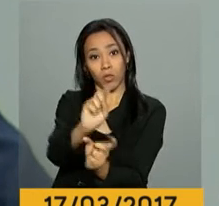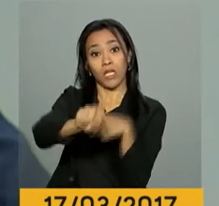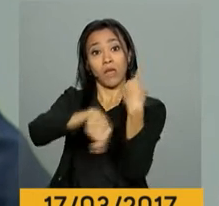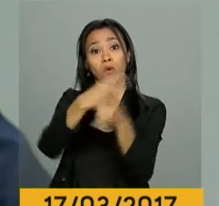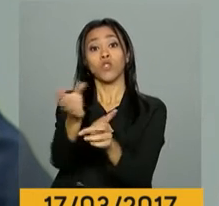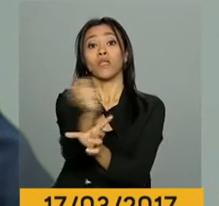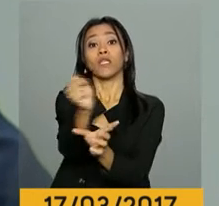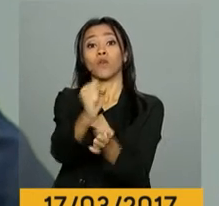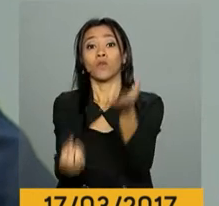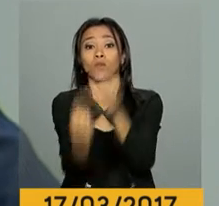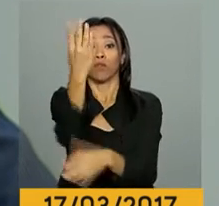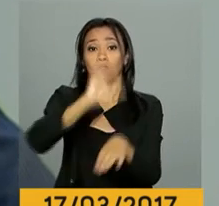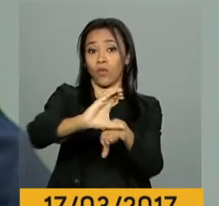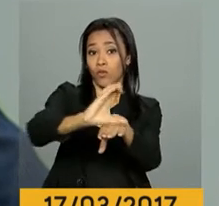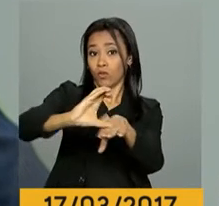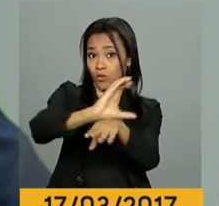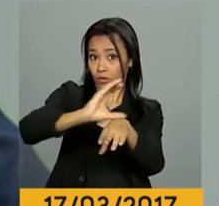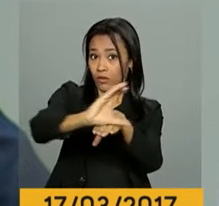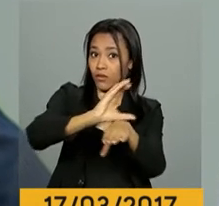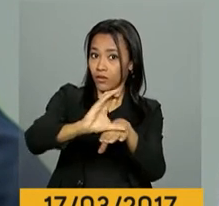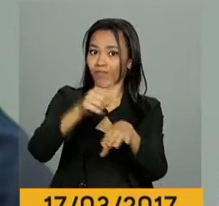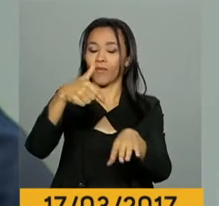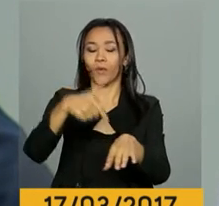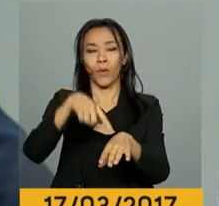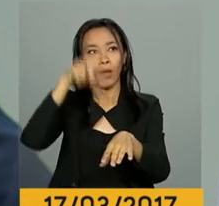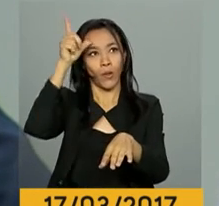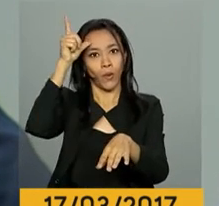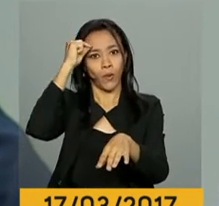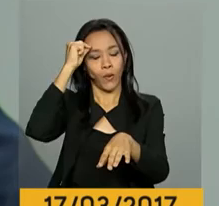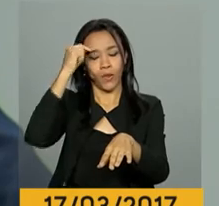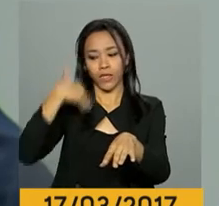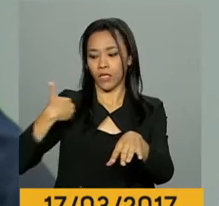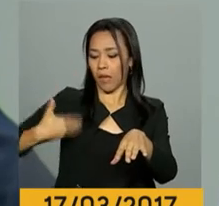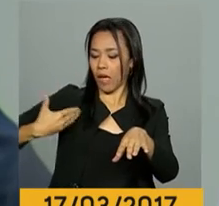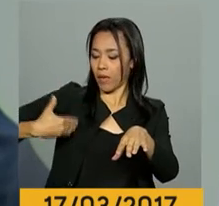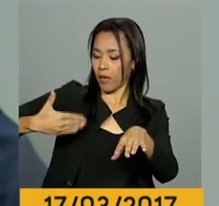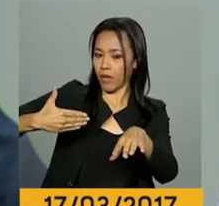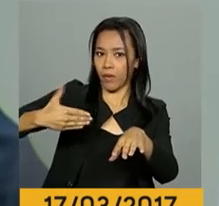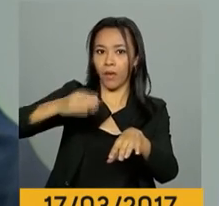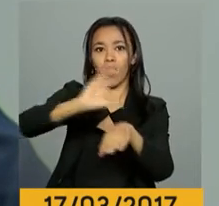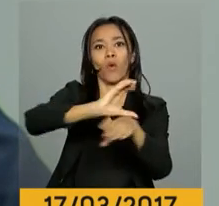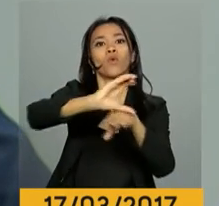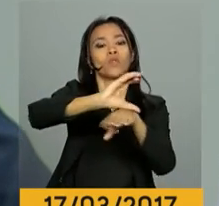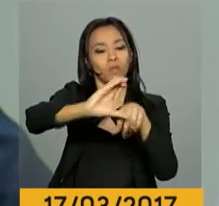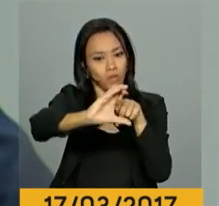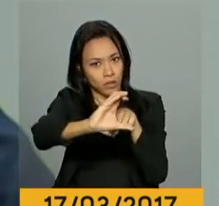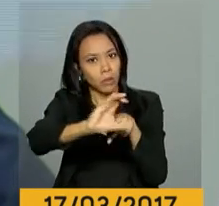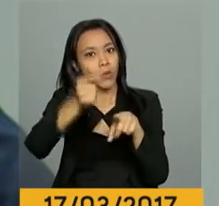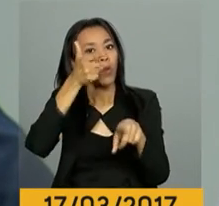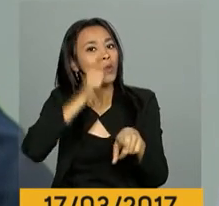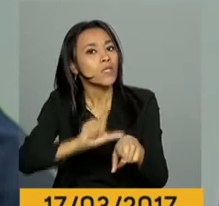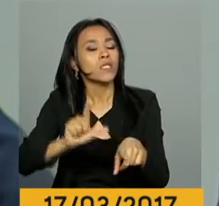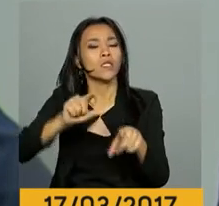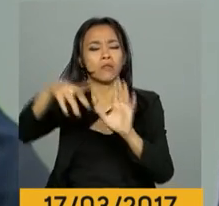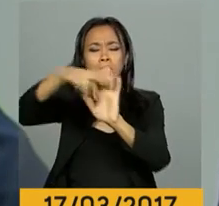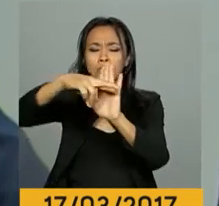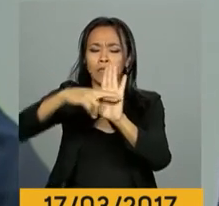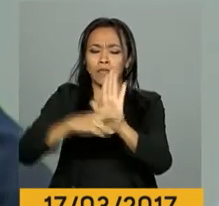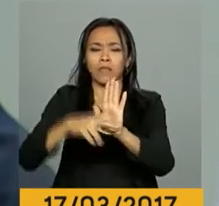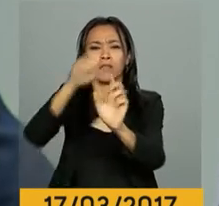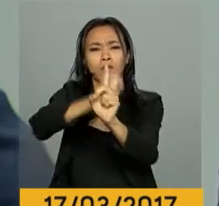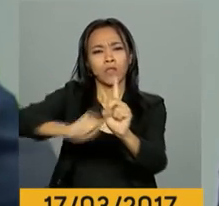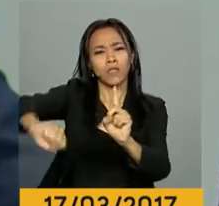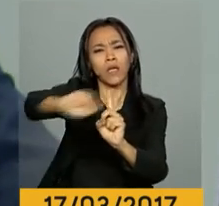Uma Constituição que conseguiu amalgamar os princípios sociais com